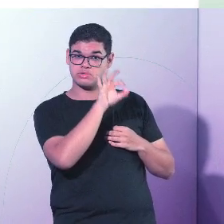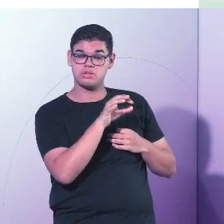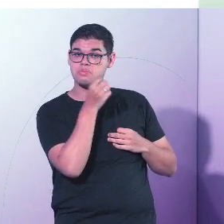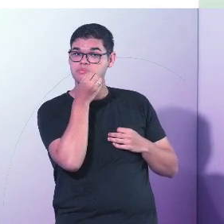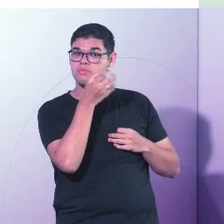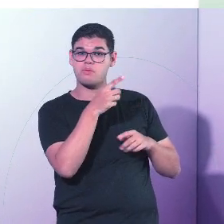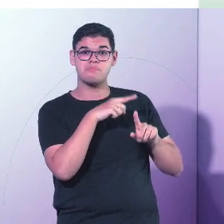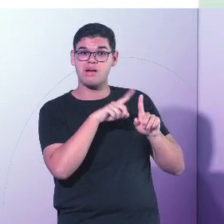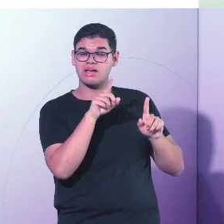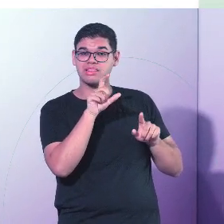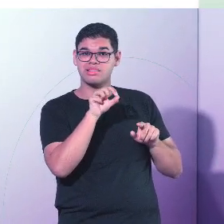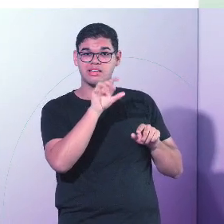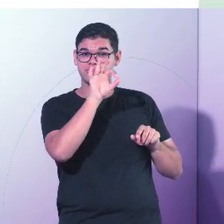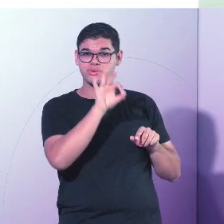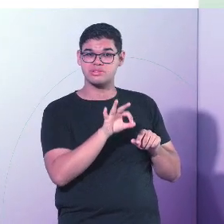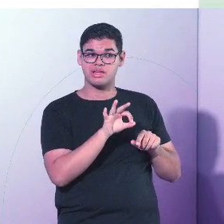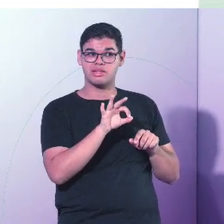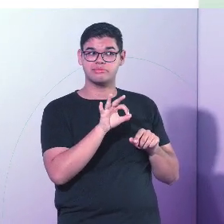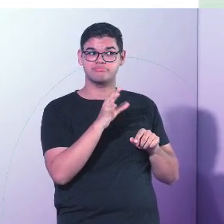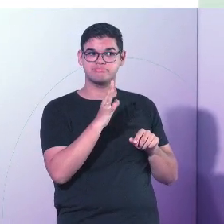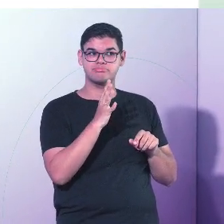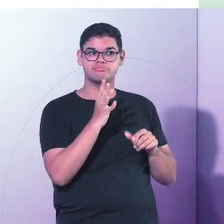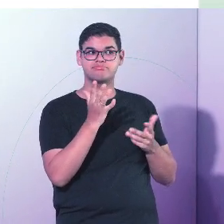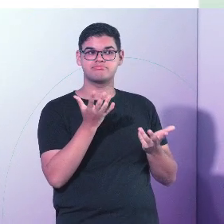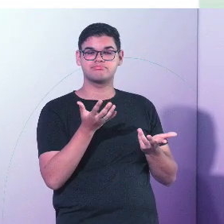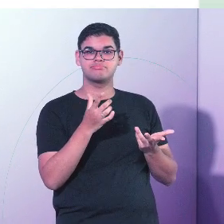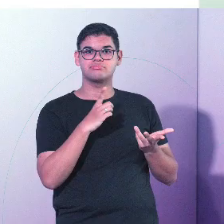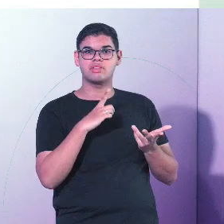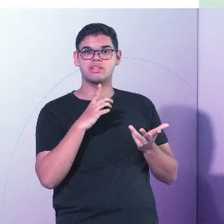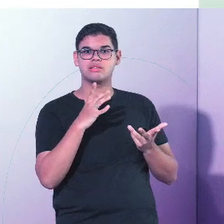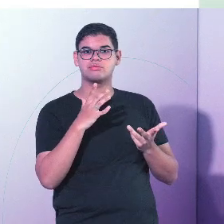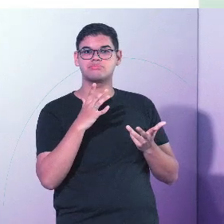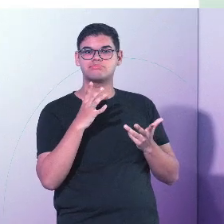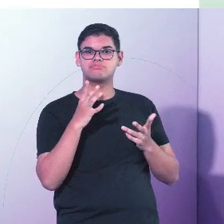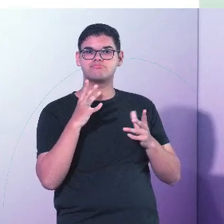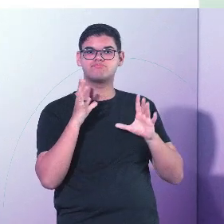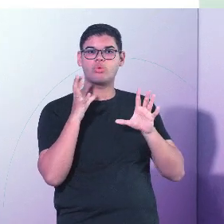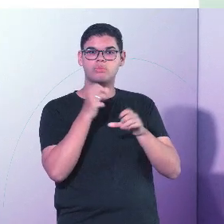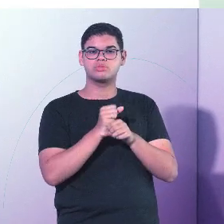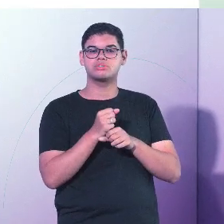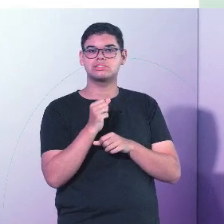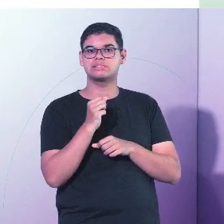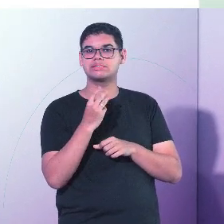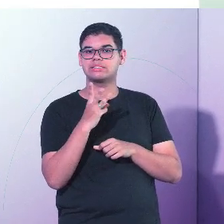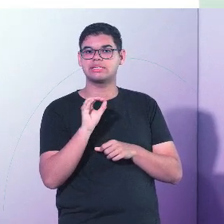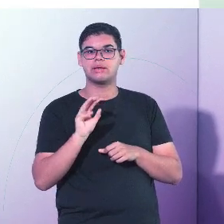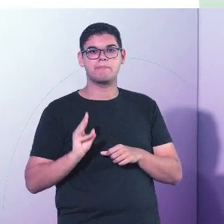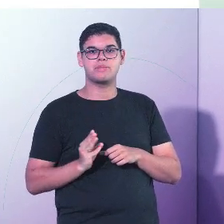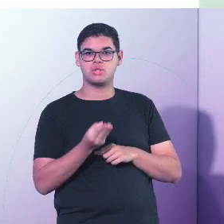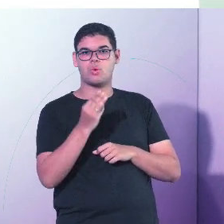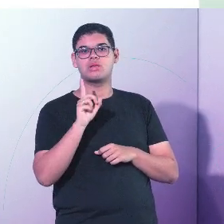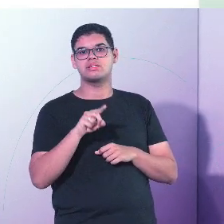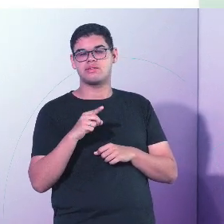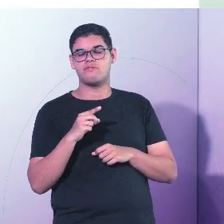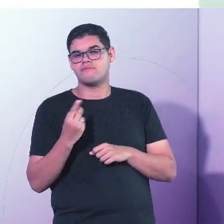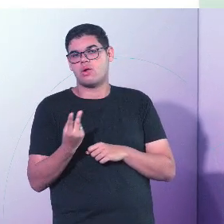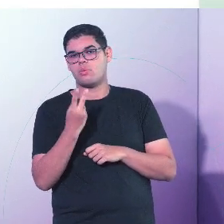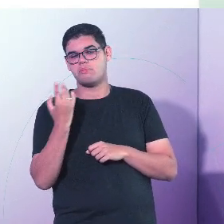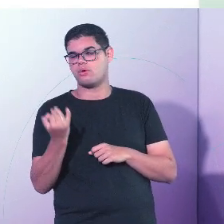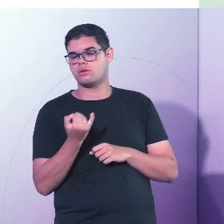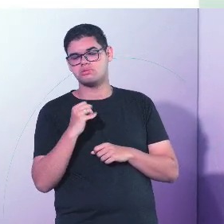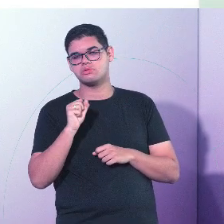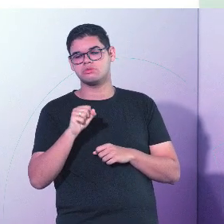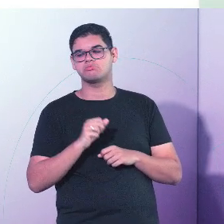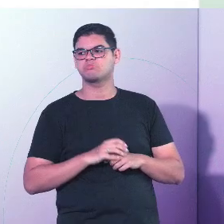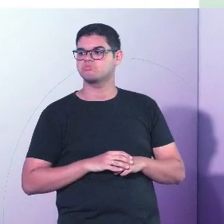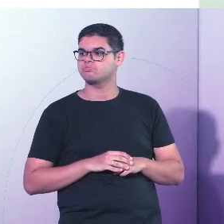que 10% numa população de 30 milhões de tabagistas é um valor importante. E outro valor é o valor relativo, ou